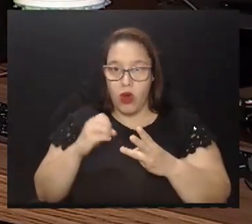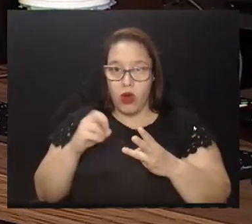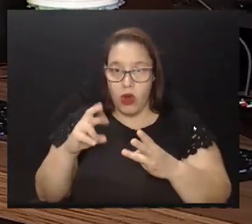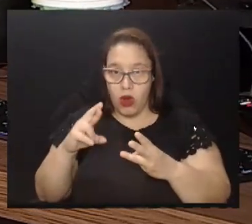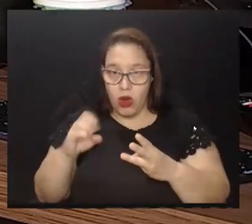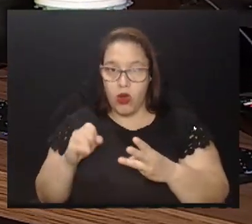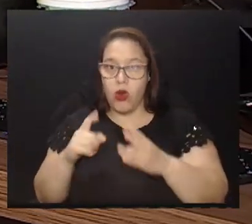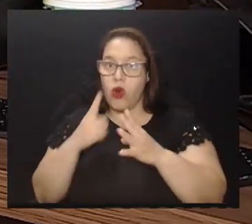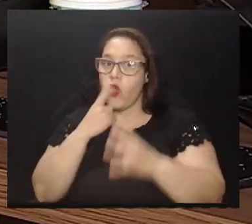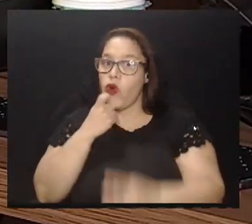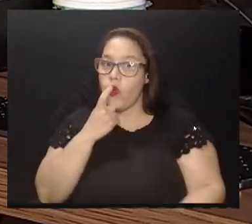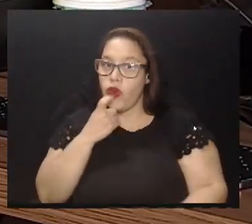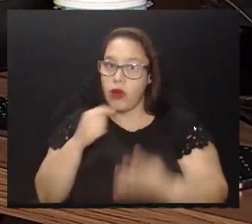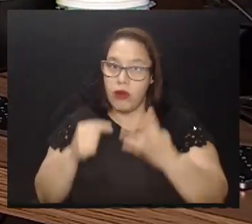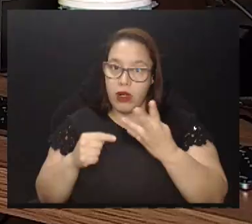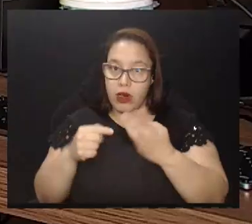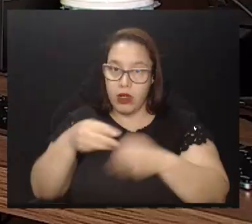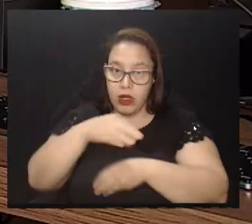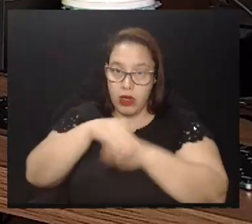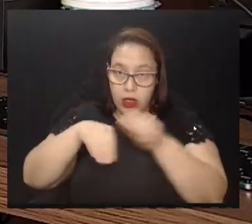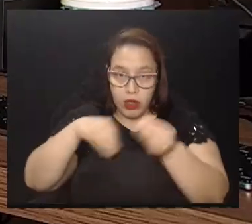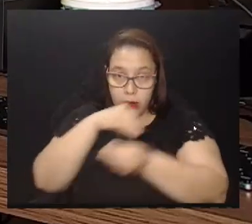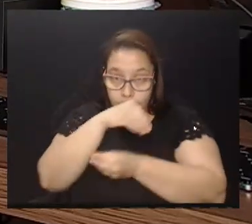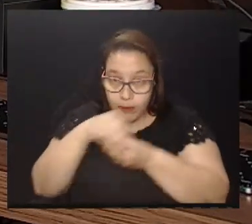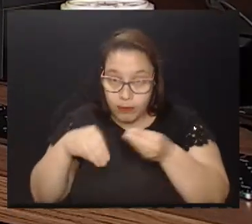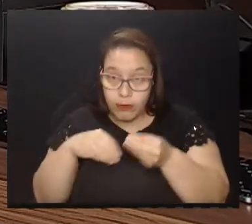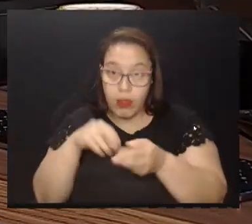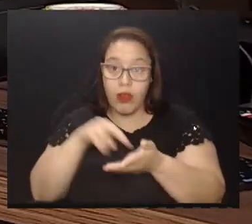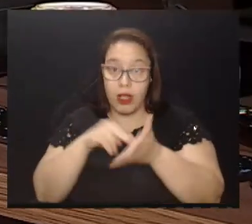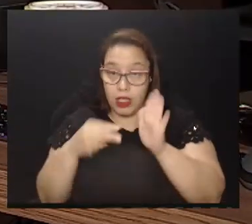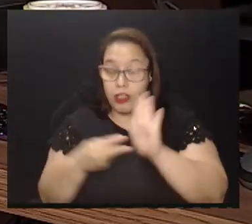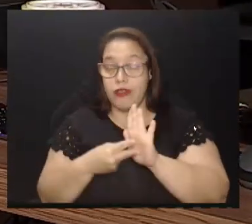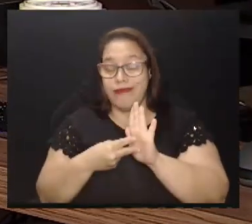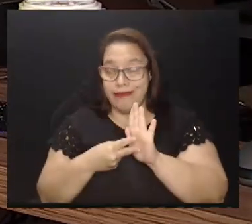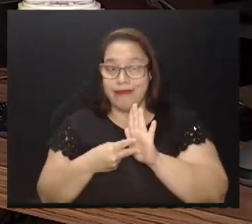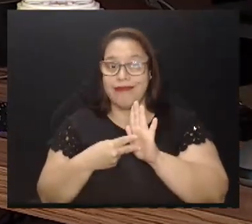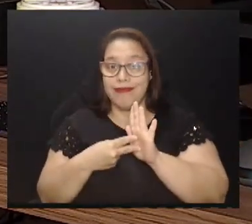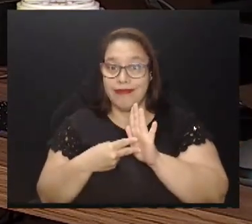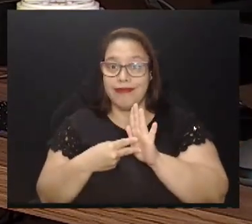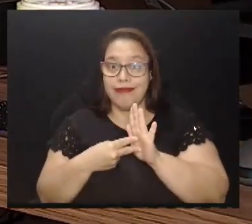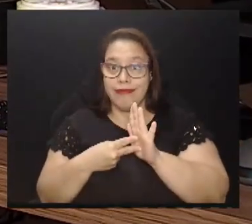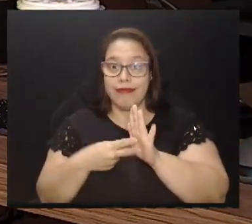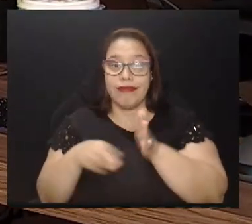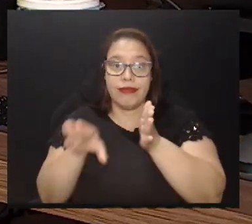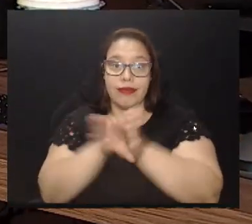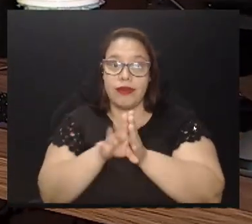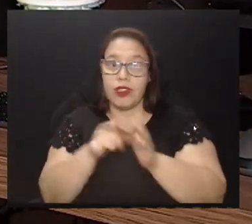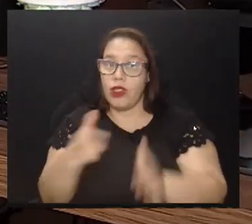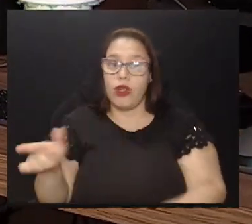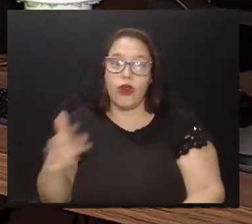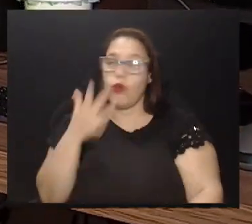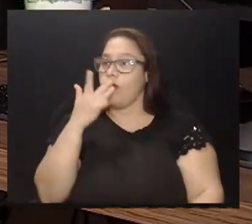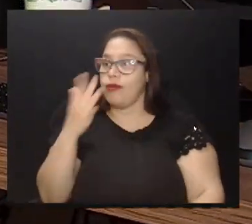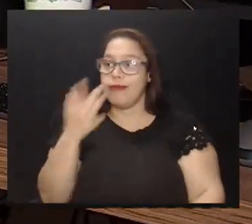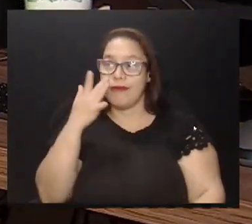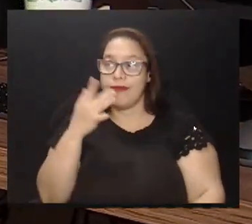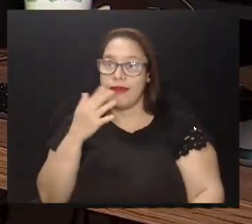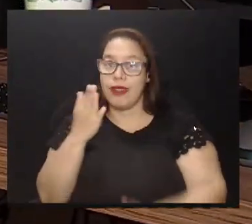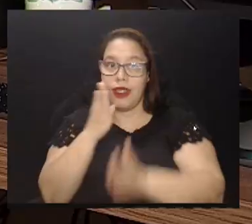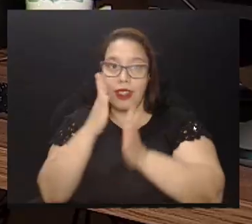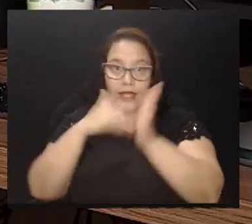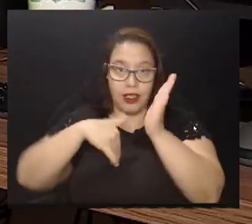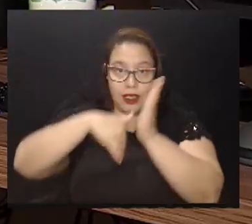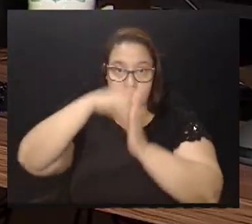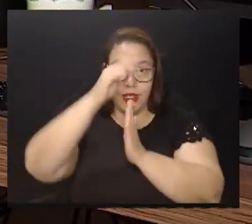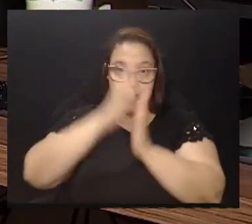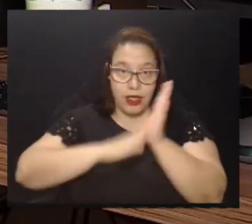isso vai ajudando a que tudo faça sentido. Então, a gente chega num lugar, às vezes o lugar não é dessas cores. Então, a gente pinta as paredes. Ou a gente leva objetos que